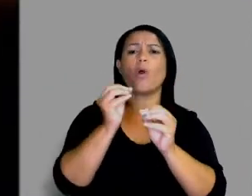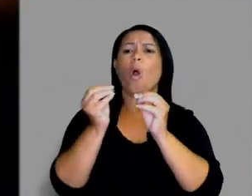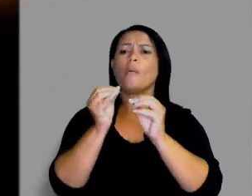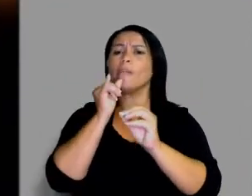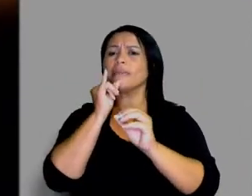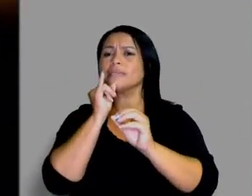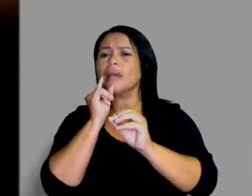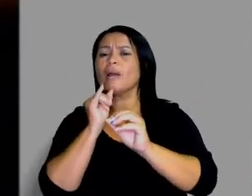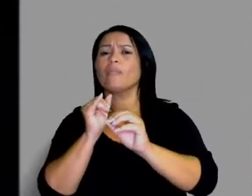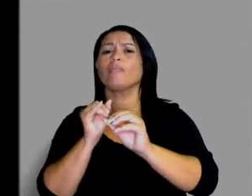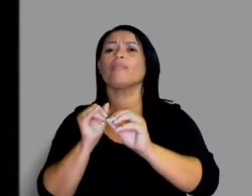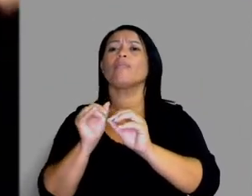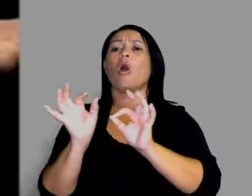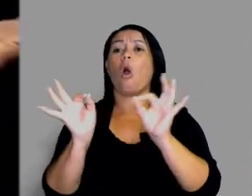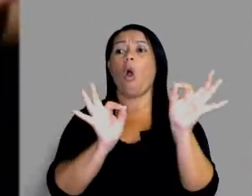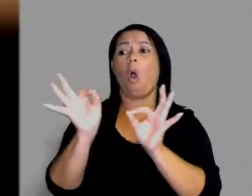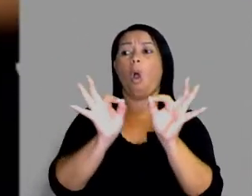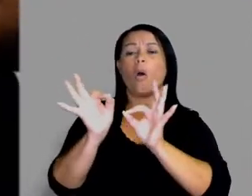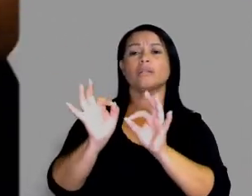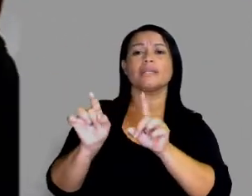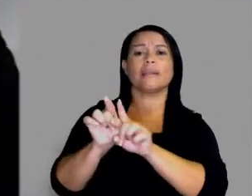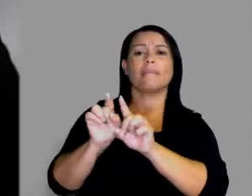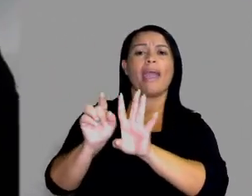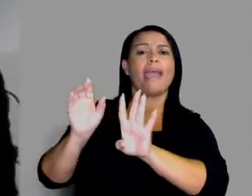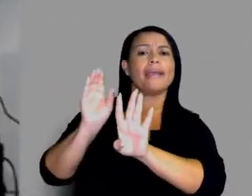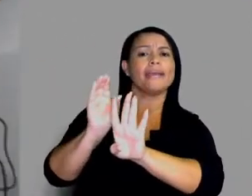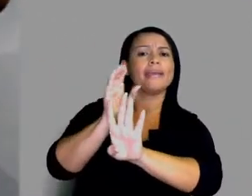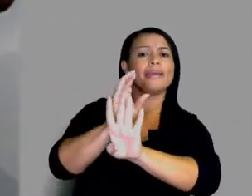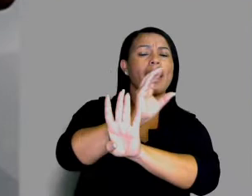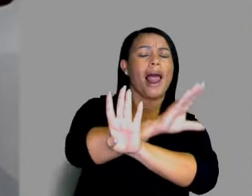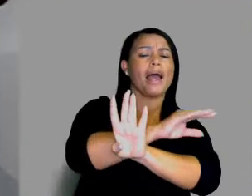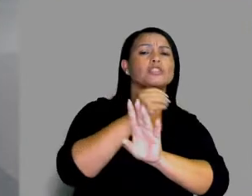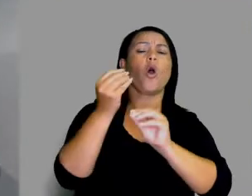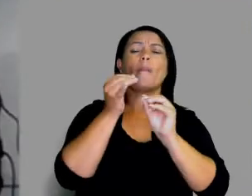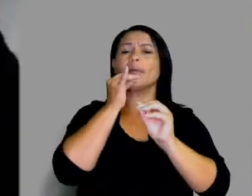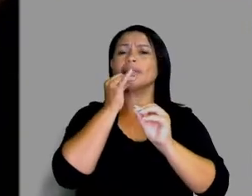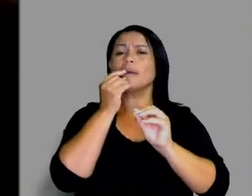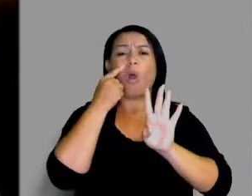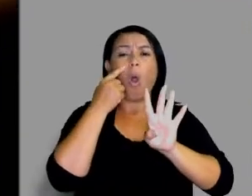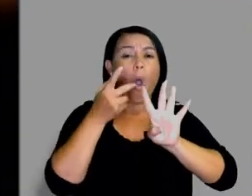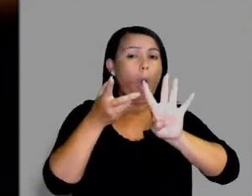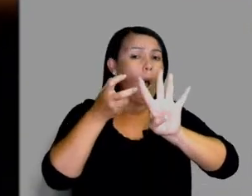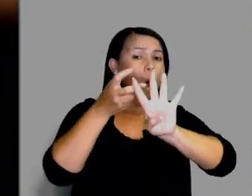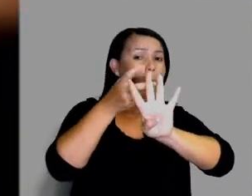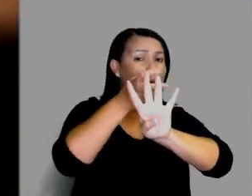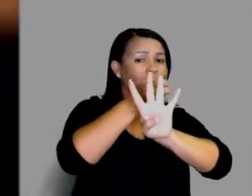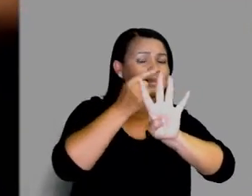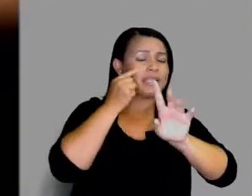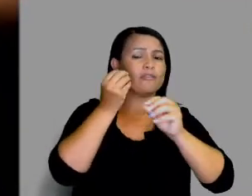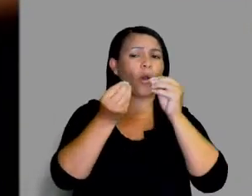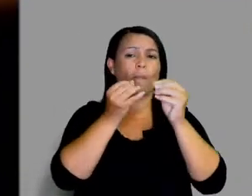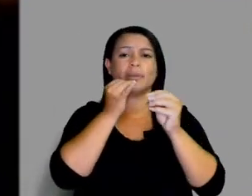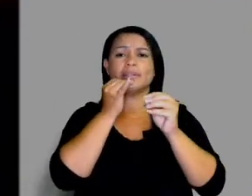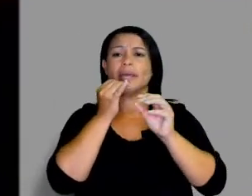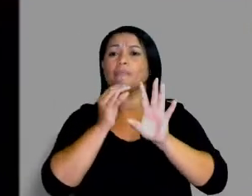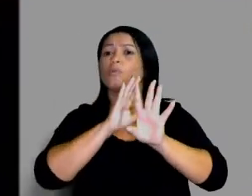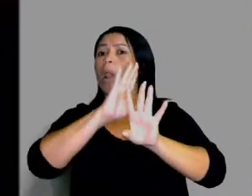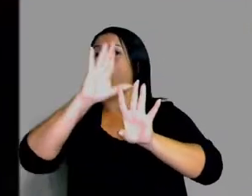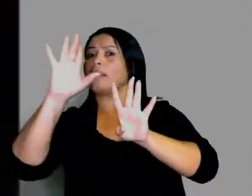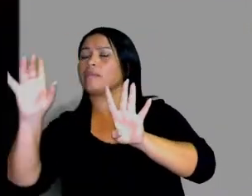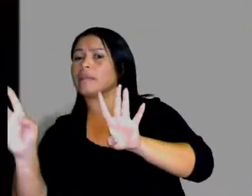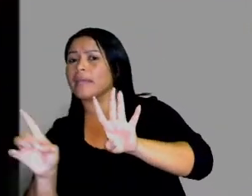forma? De classe e ordem. Então, nas classes, observe aí, a gente vai sempre do